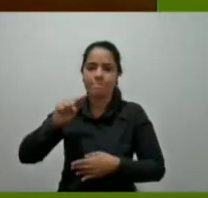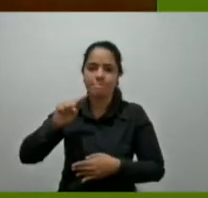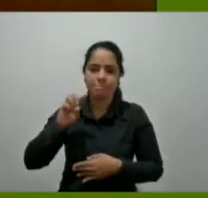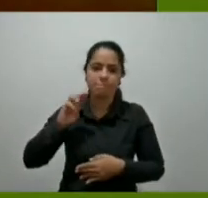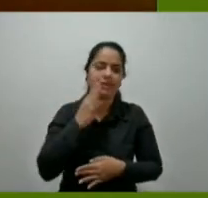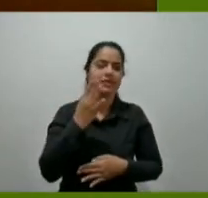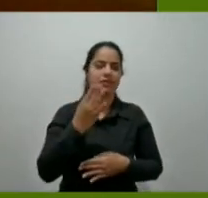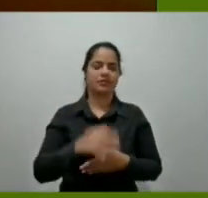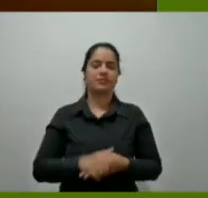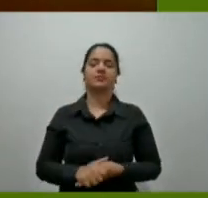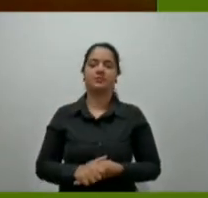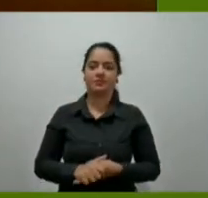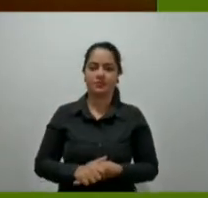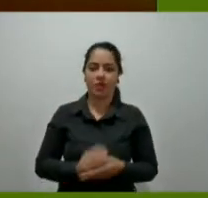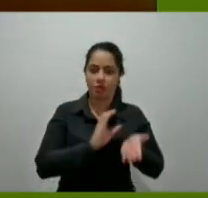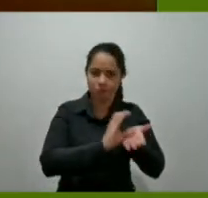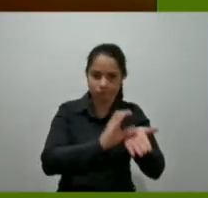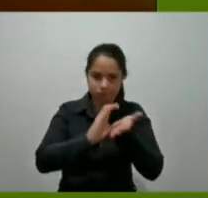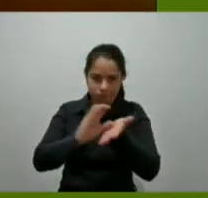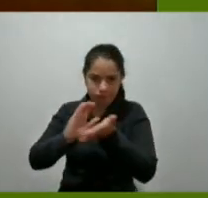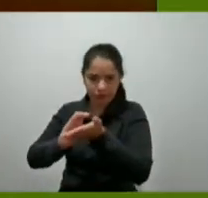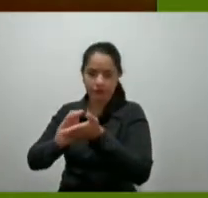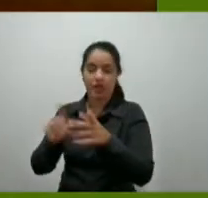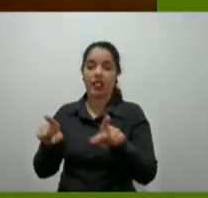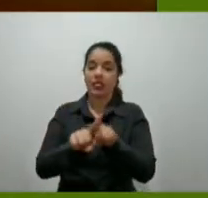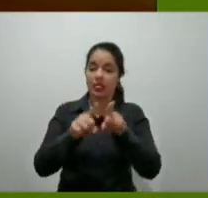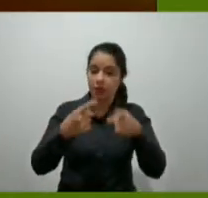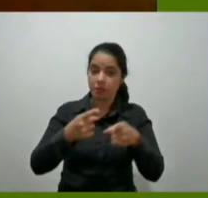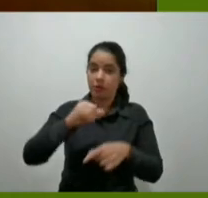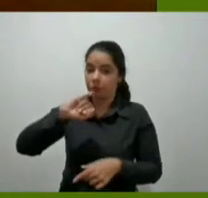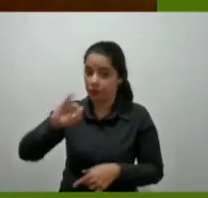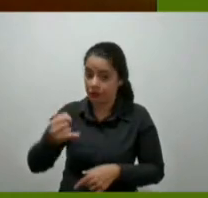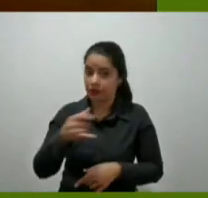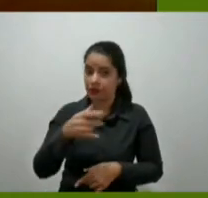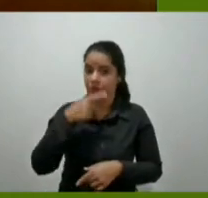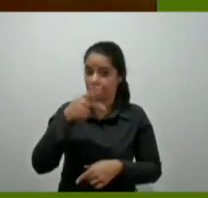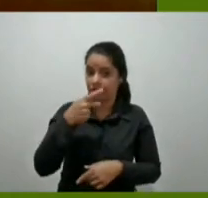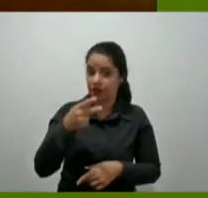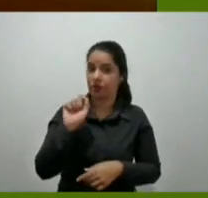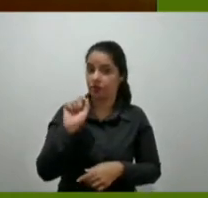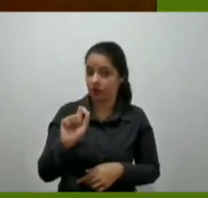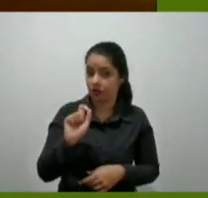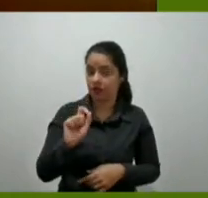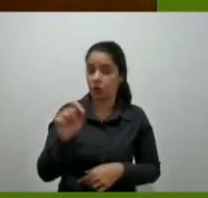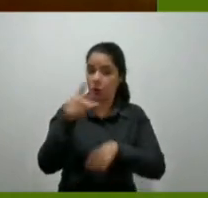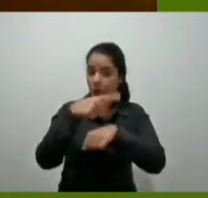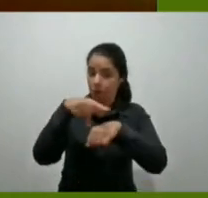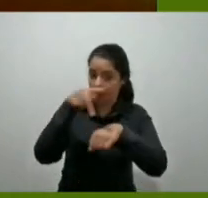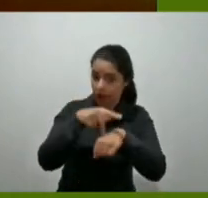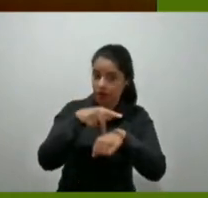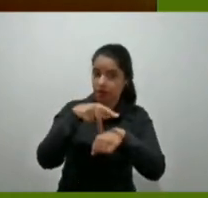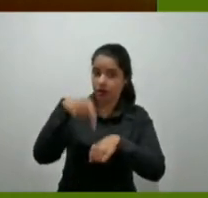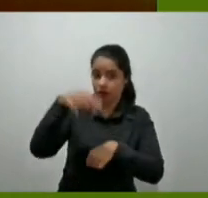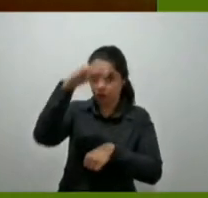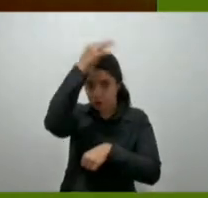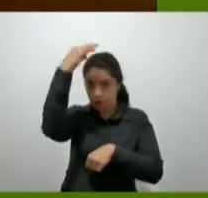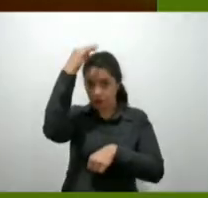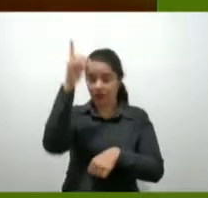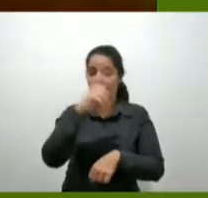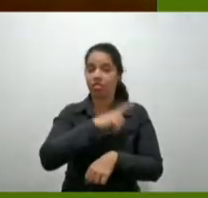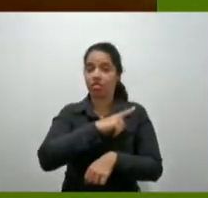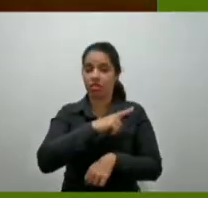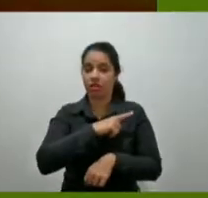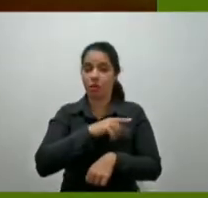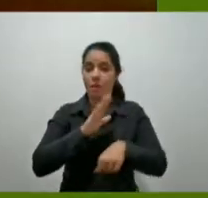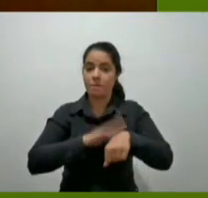destacar um marco que vamos ter, né, no nosso país e no nosso estado, que é o lançamento da primeira